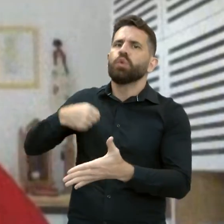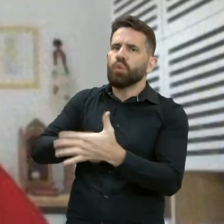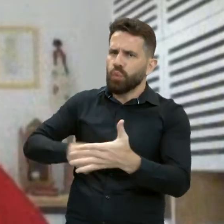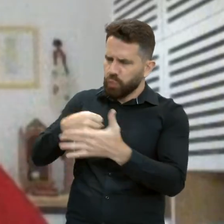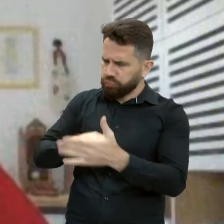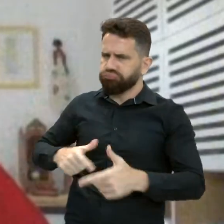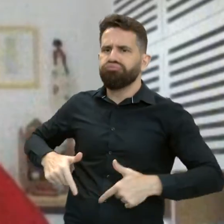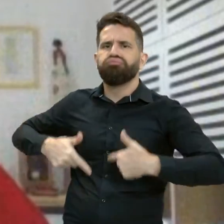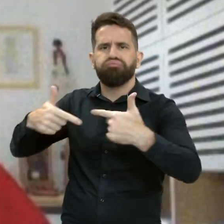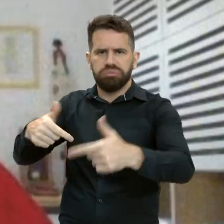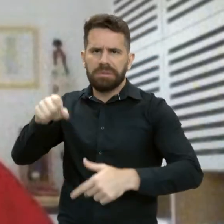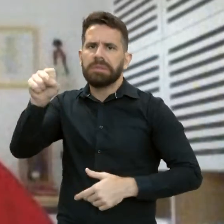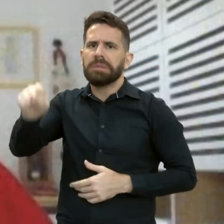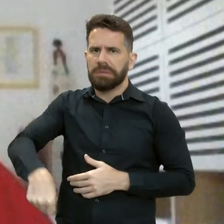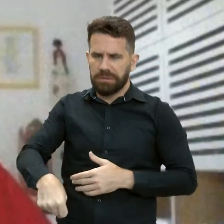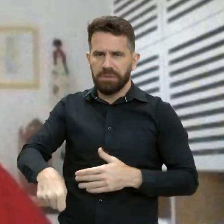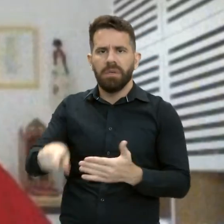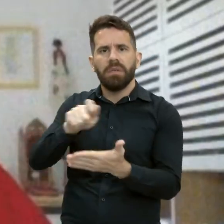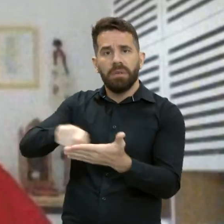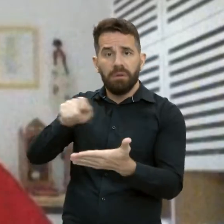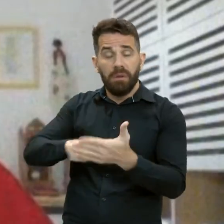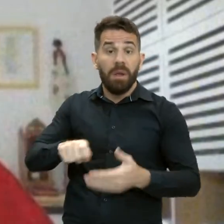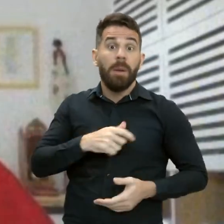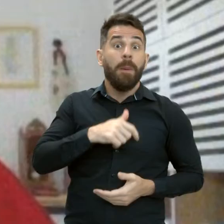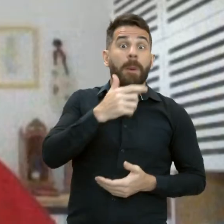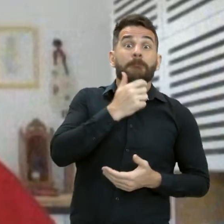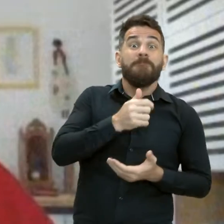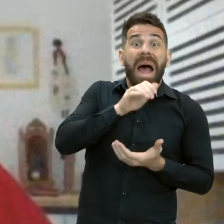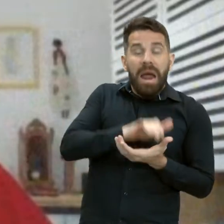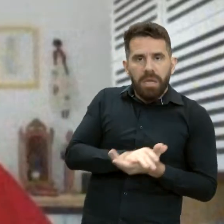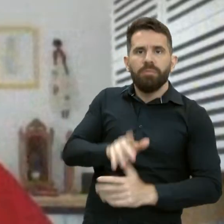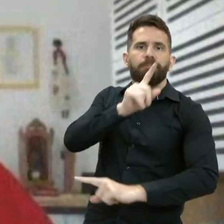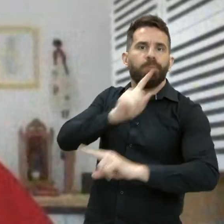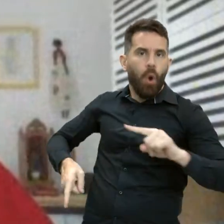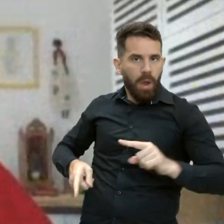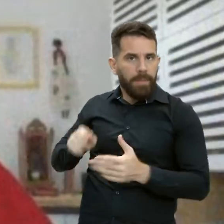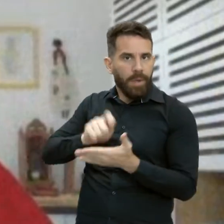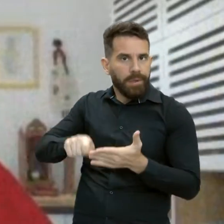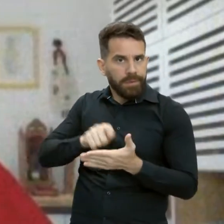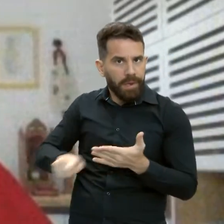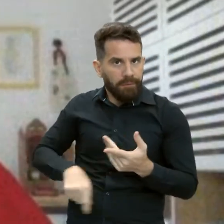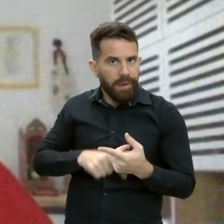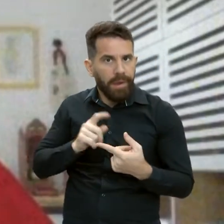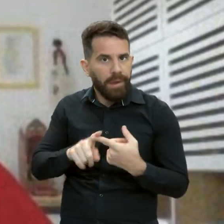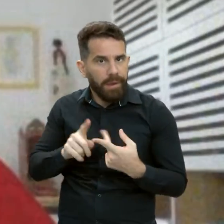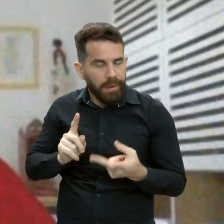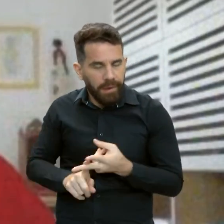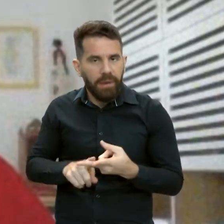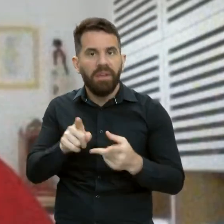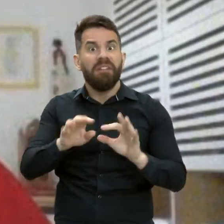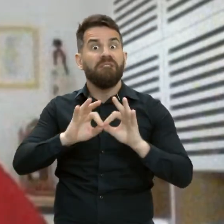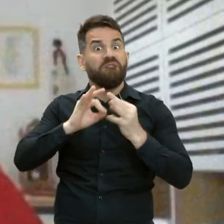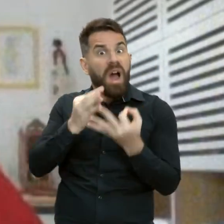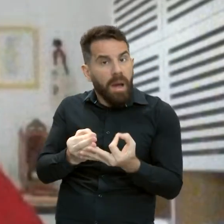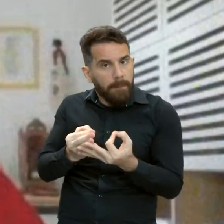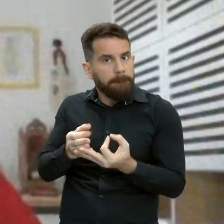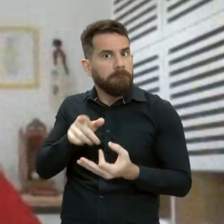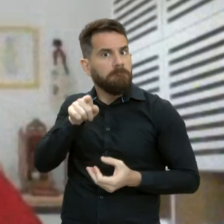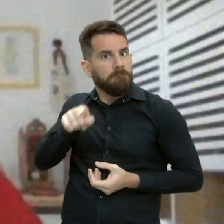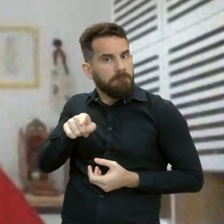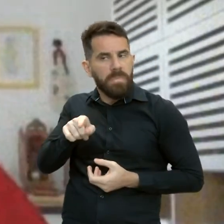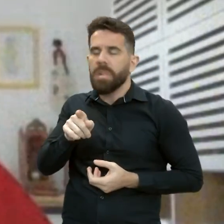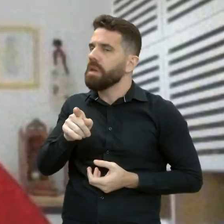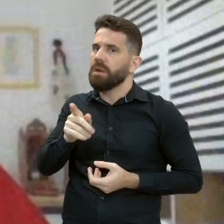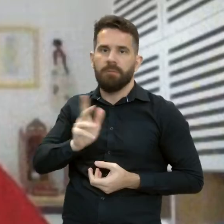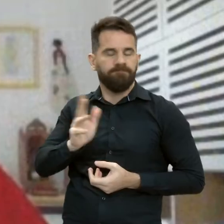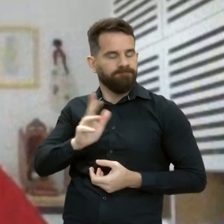do marido, com dificuldades impostas pela família. E olha que a família dela era formada de